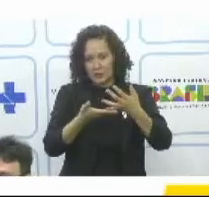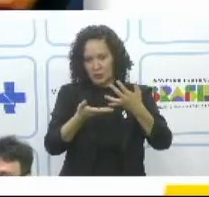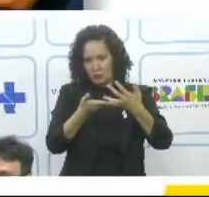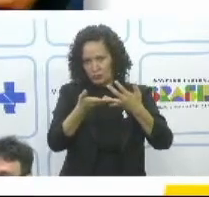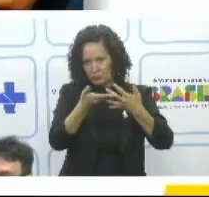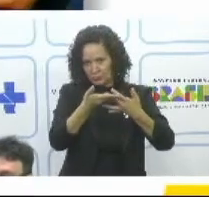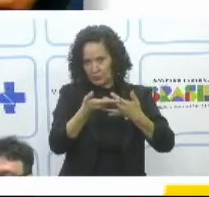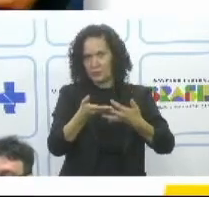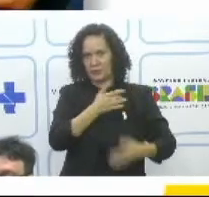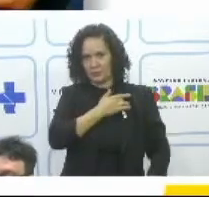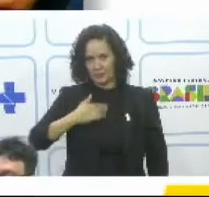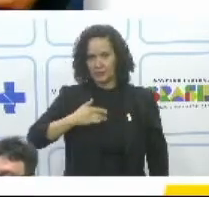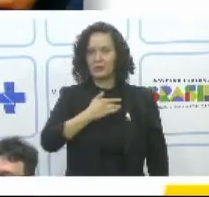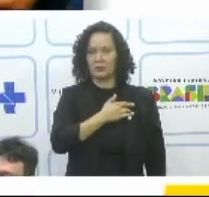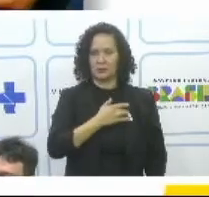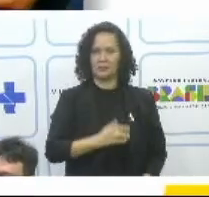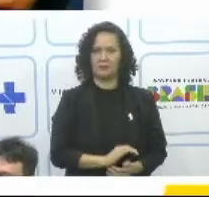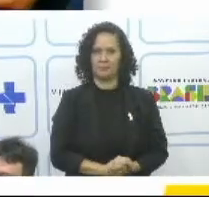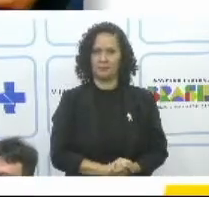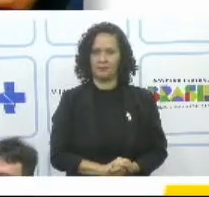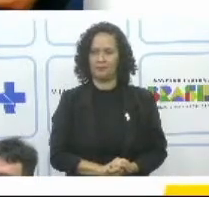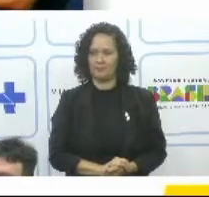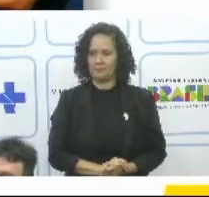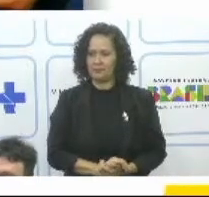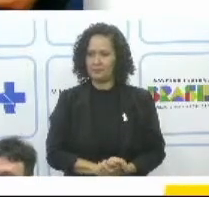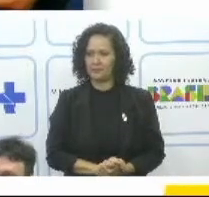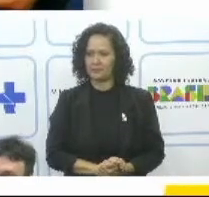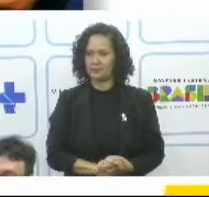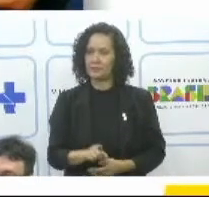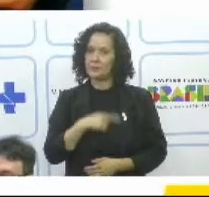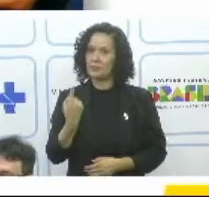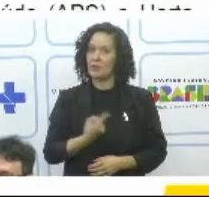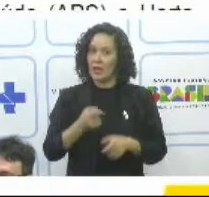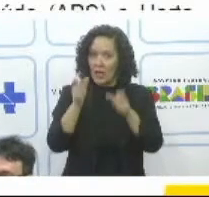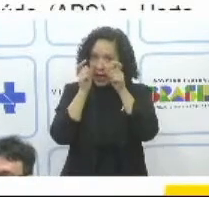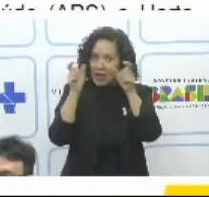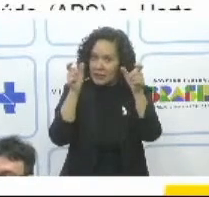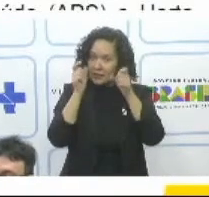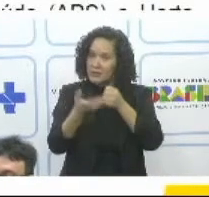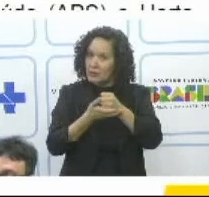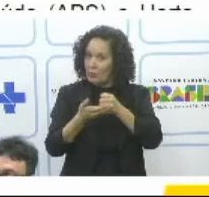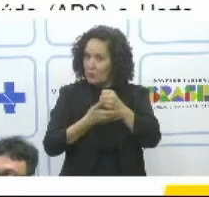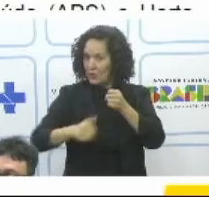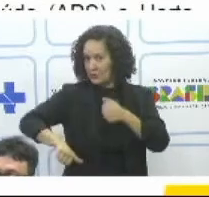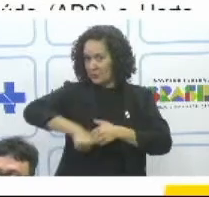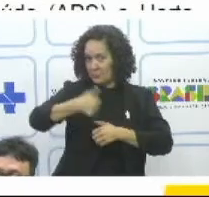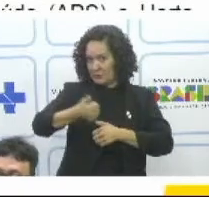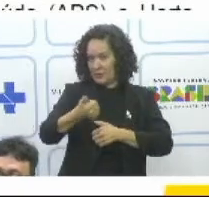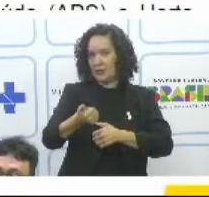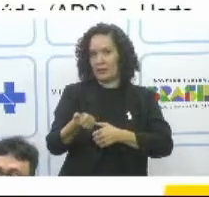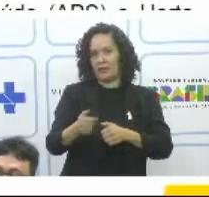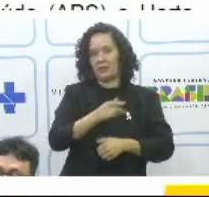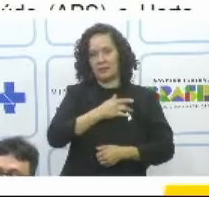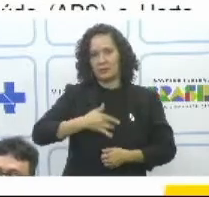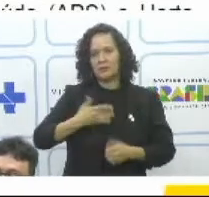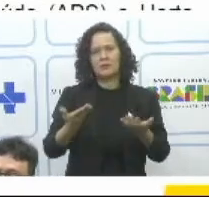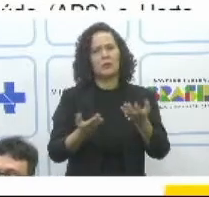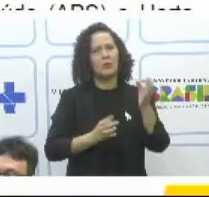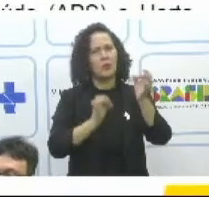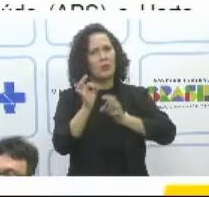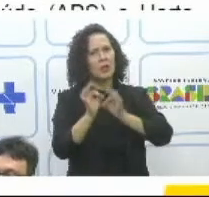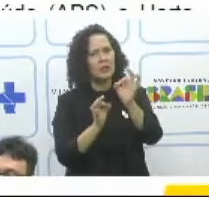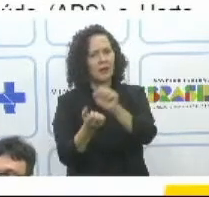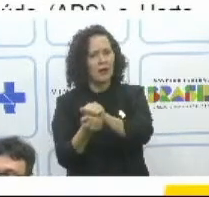né? Então, aqui as linhas de cuidado. Também estamos fazendo uma modelagem